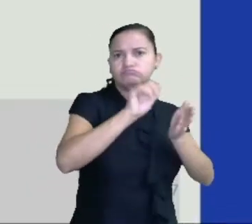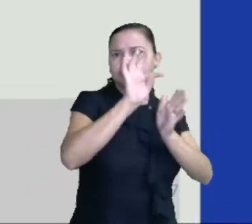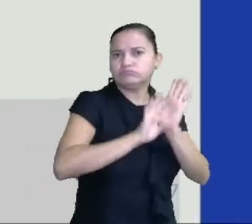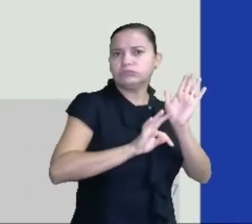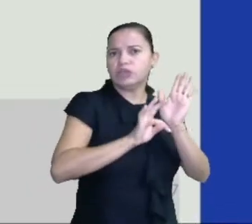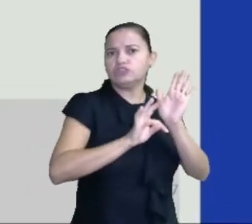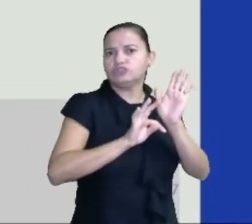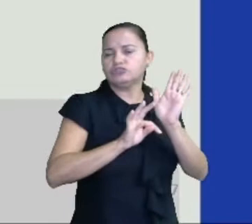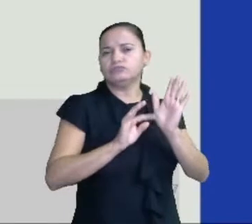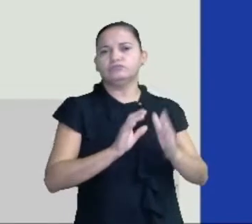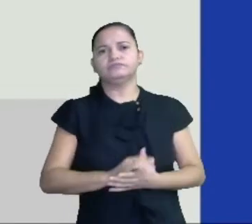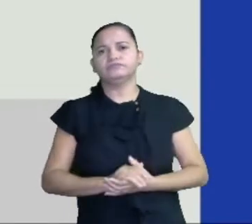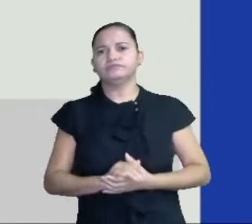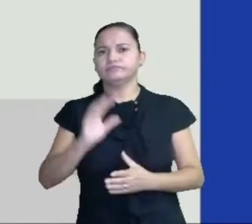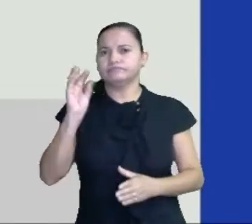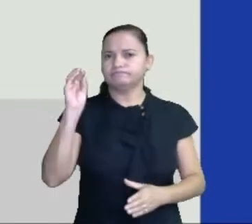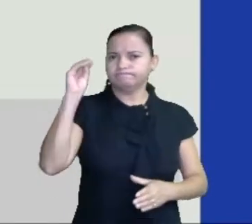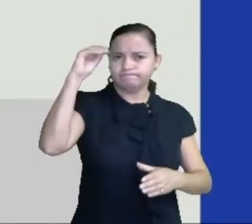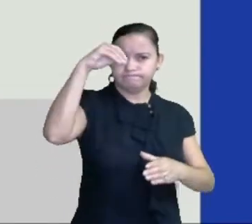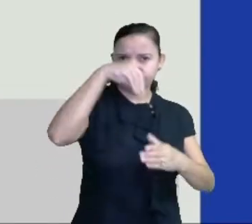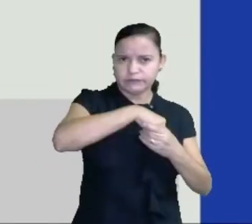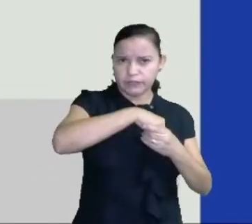sua ausência. Os